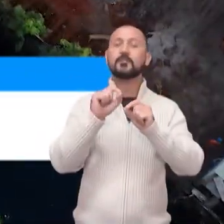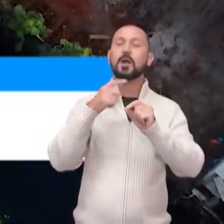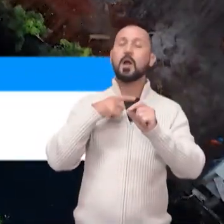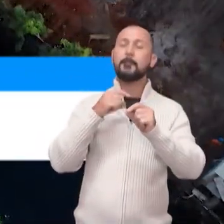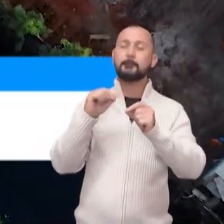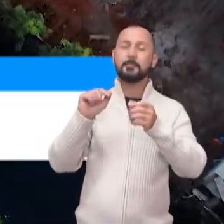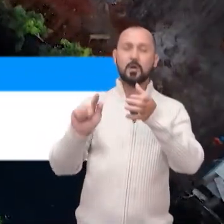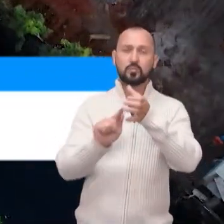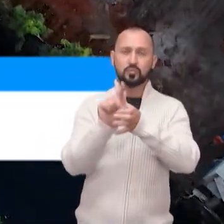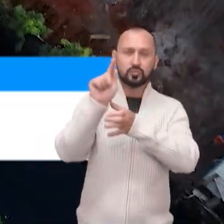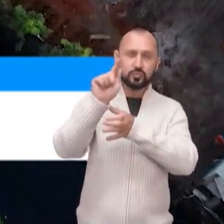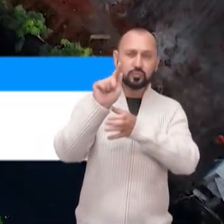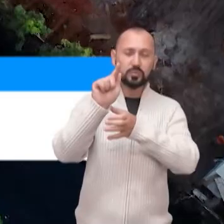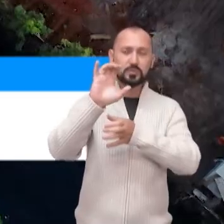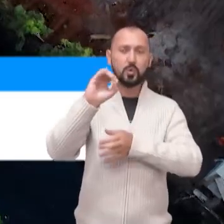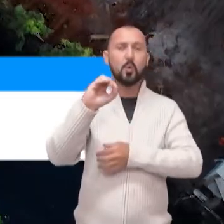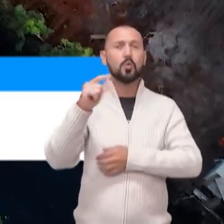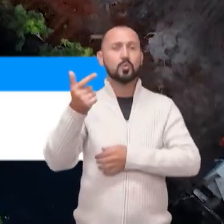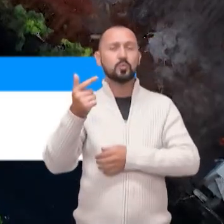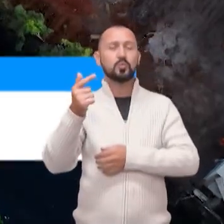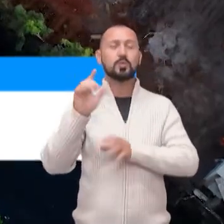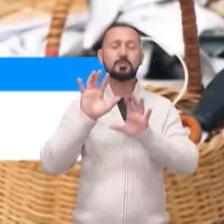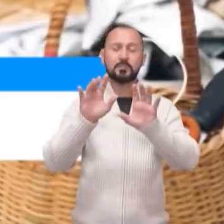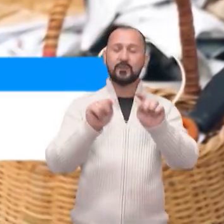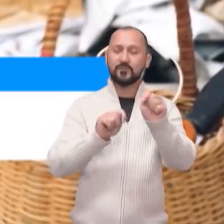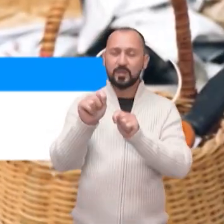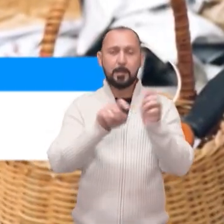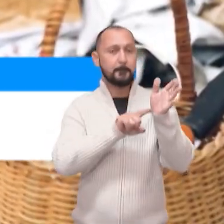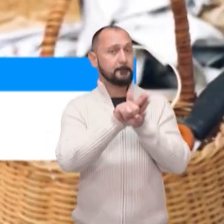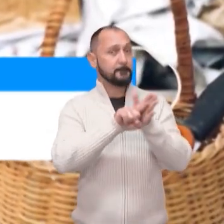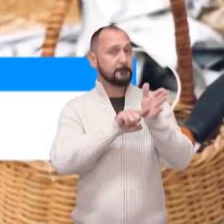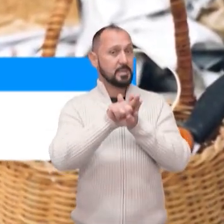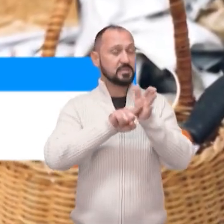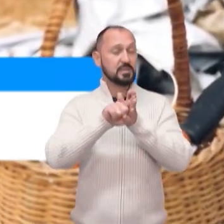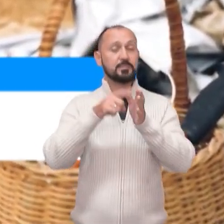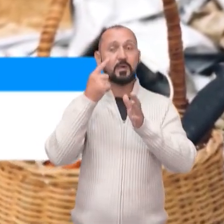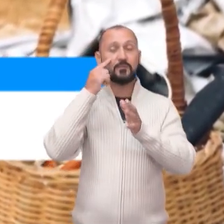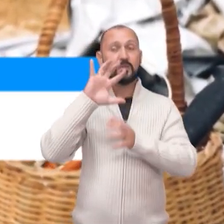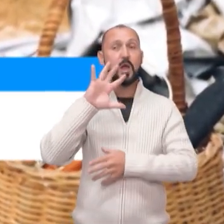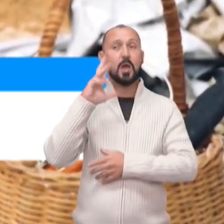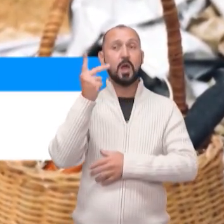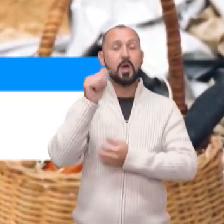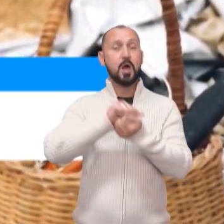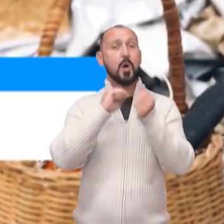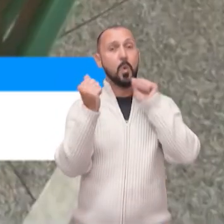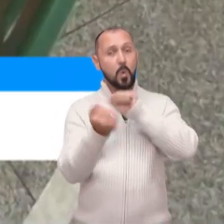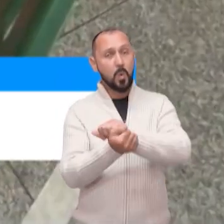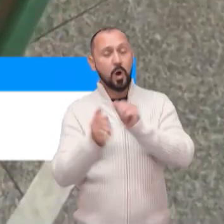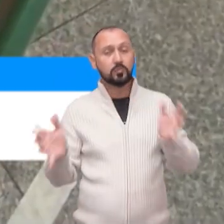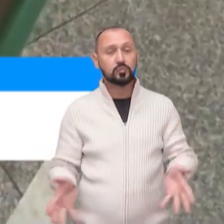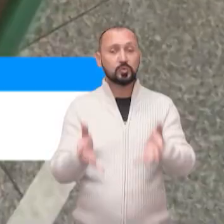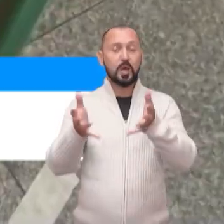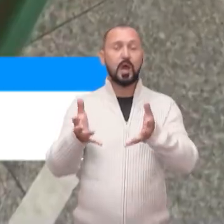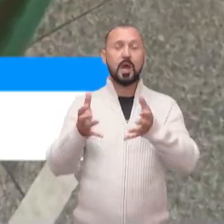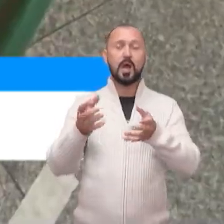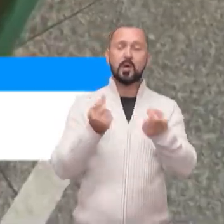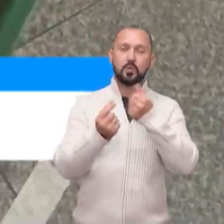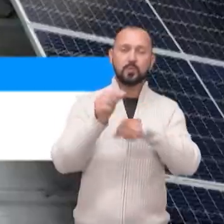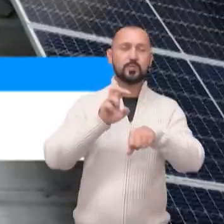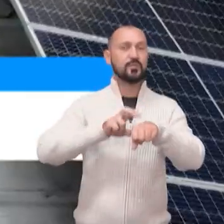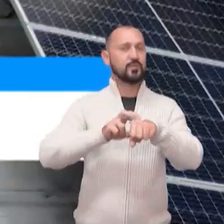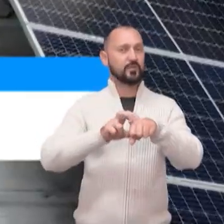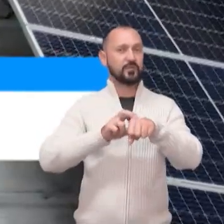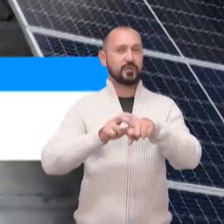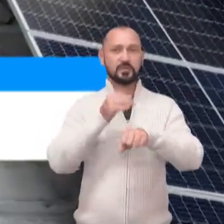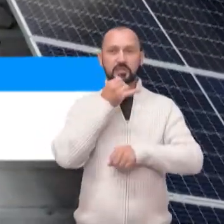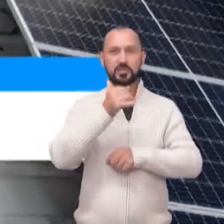relacionadas à redução das emissões de gases de efeito estufa, financiamento à pesquisa sobre mudanças climáticas, estímulo à economia verde